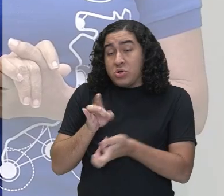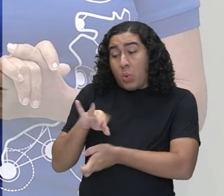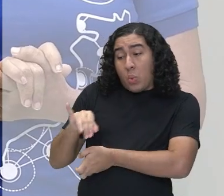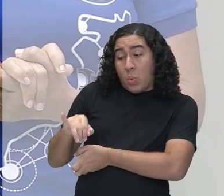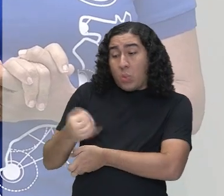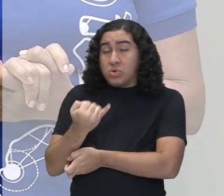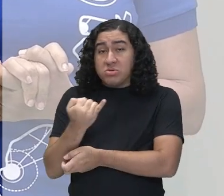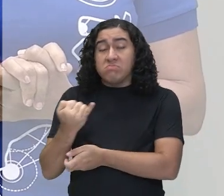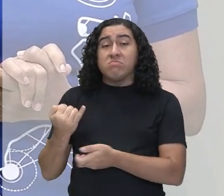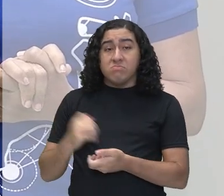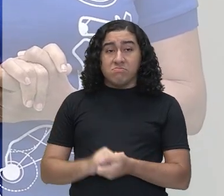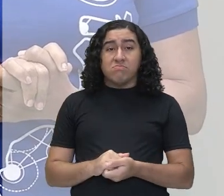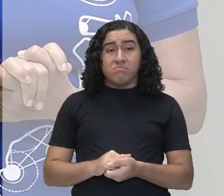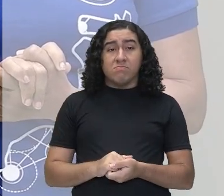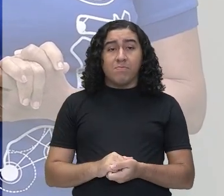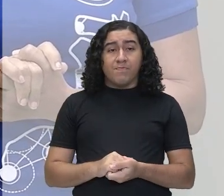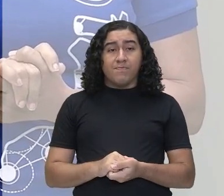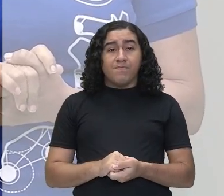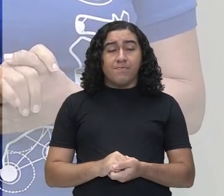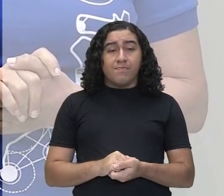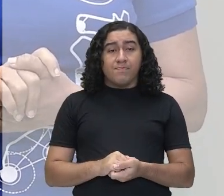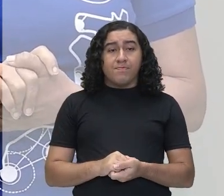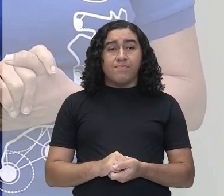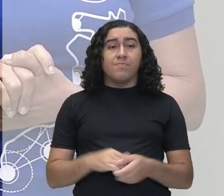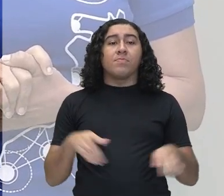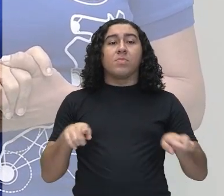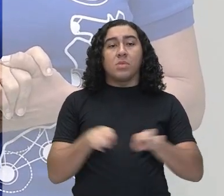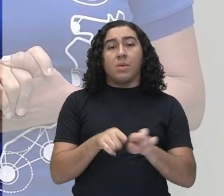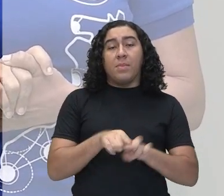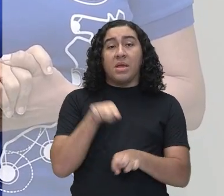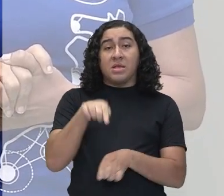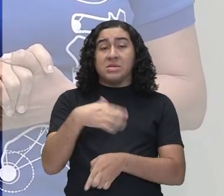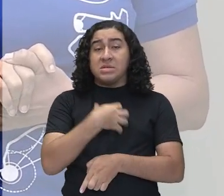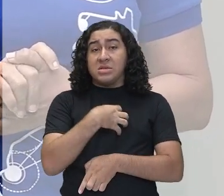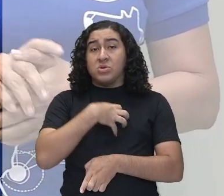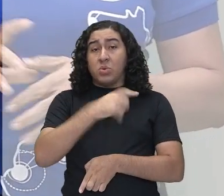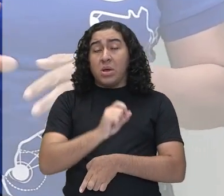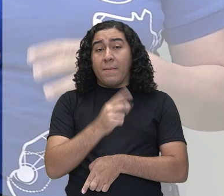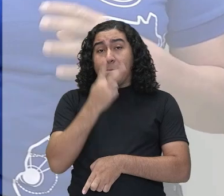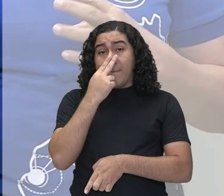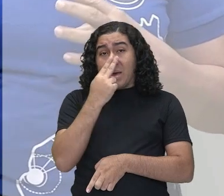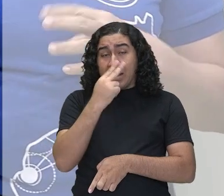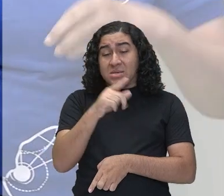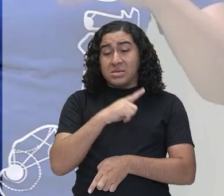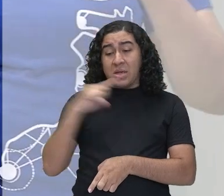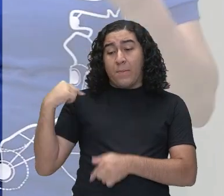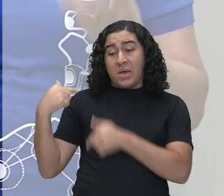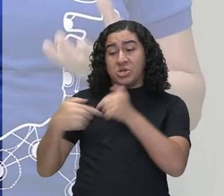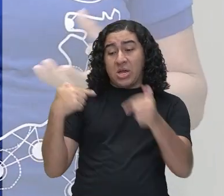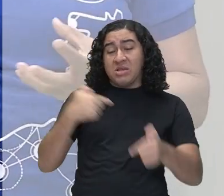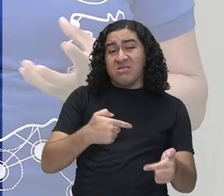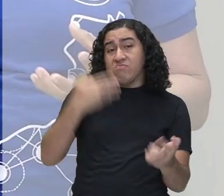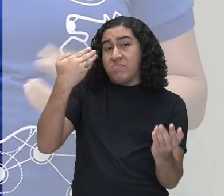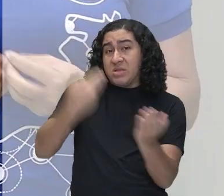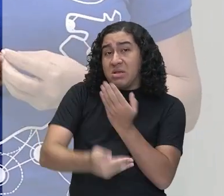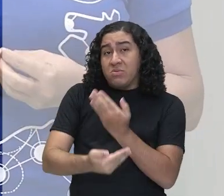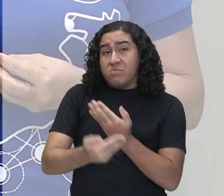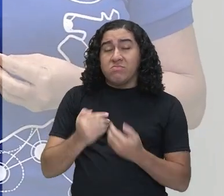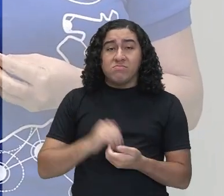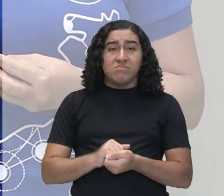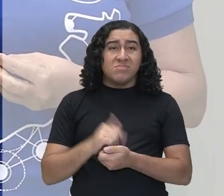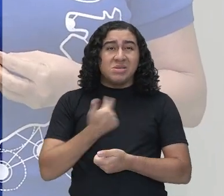poetas sentiam-se em uma geração perdida, né? Não tinham muita coisa